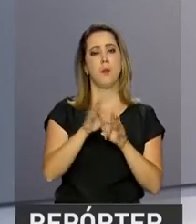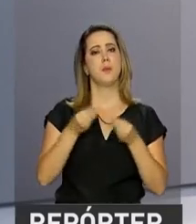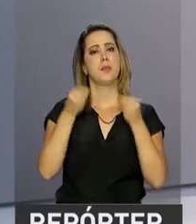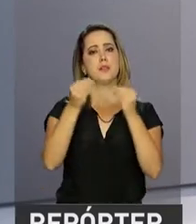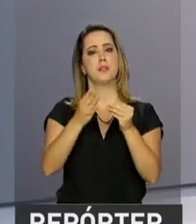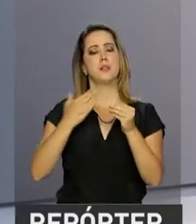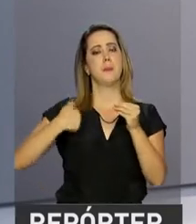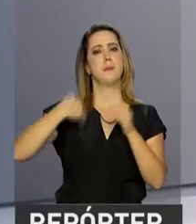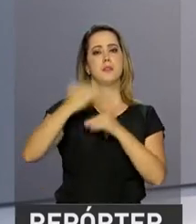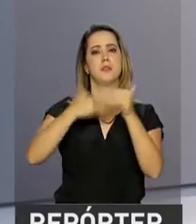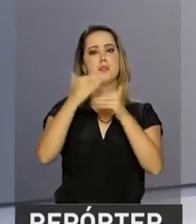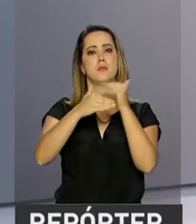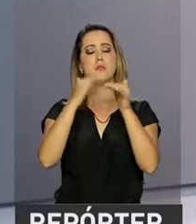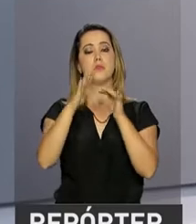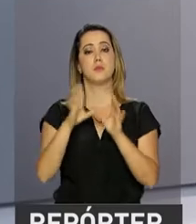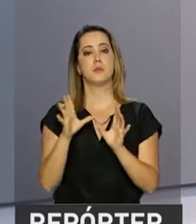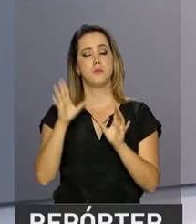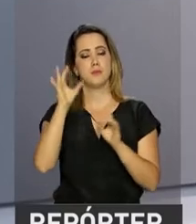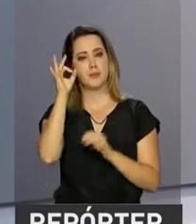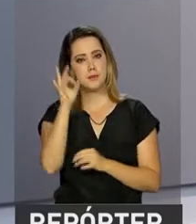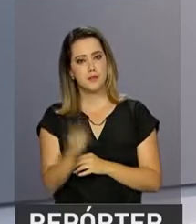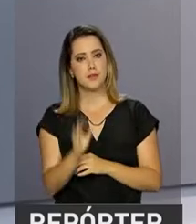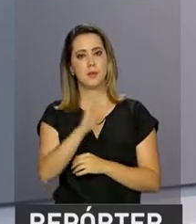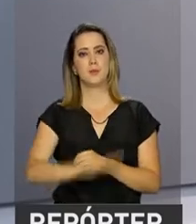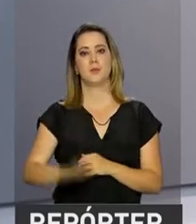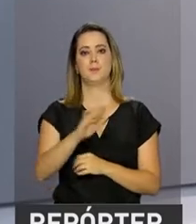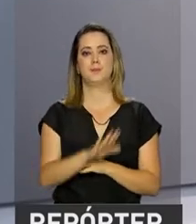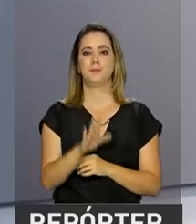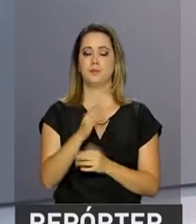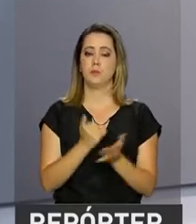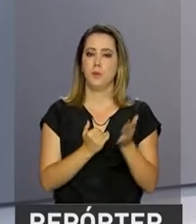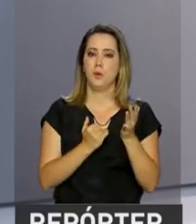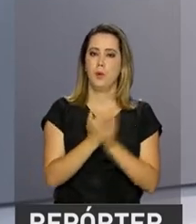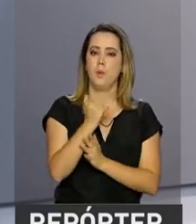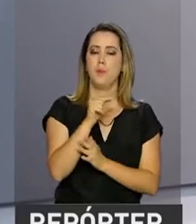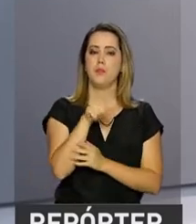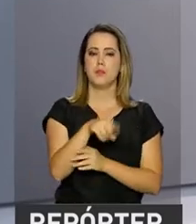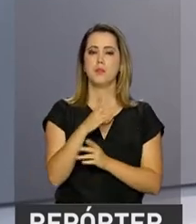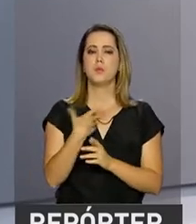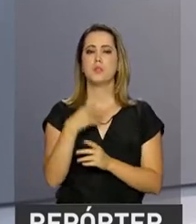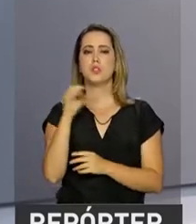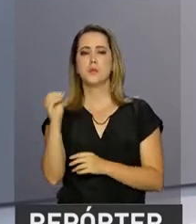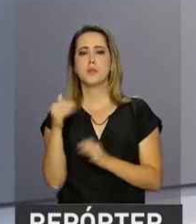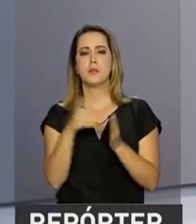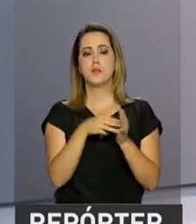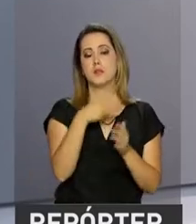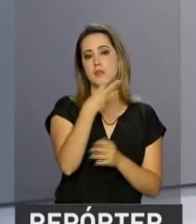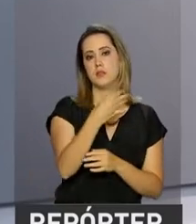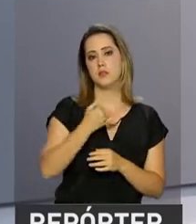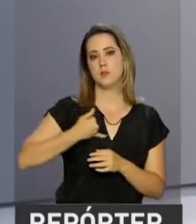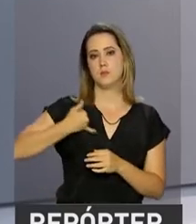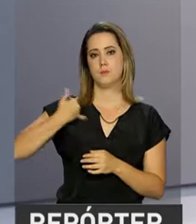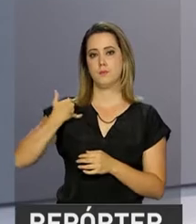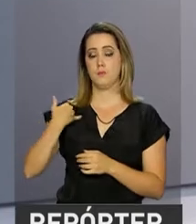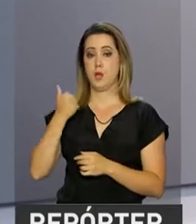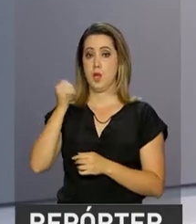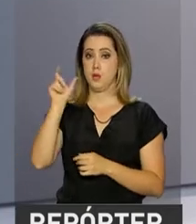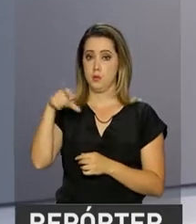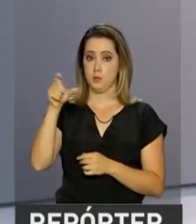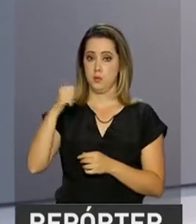o desenvolvimento integral dos pequenos a iniciativa atende crianças de 0 a 3 anos